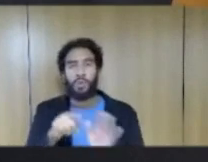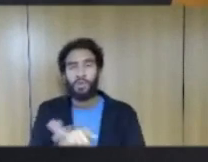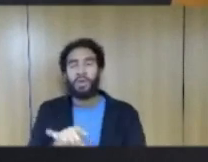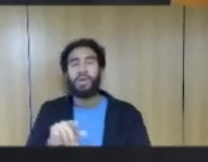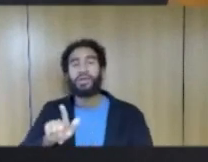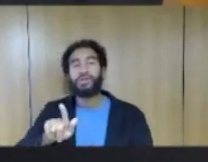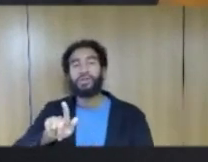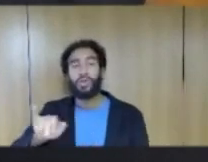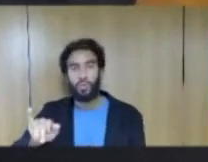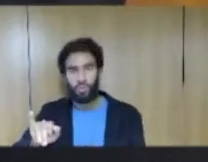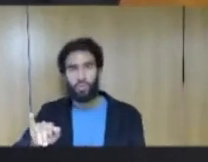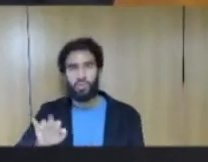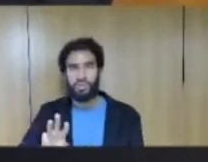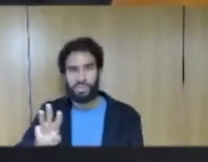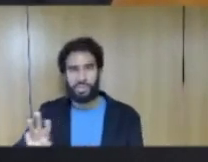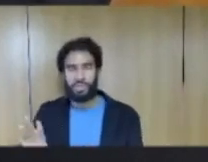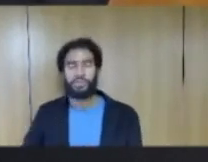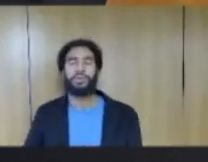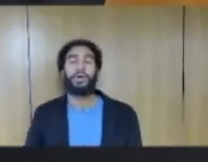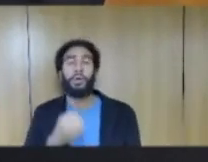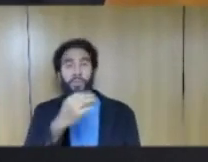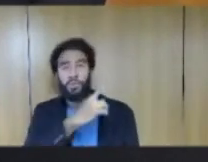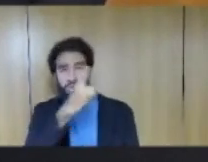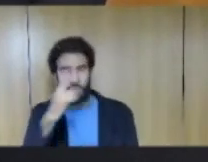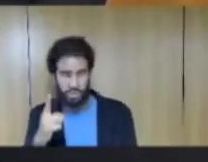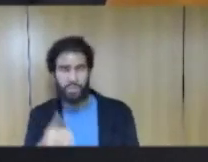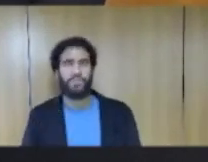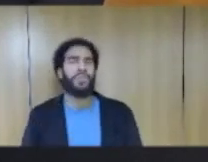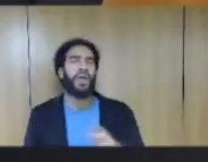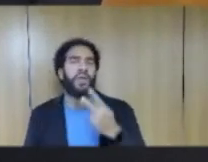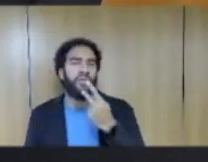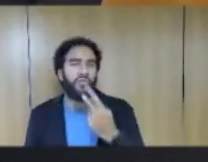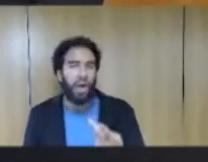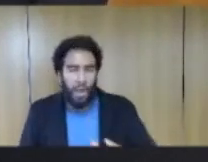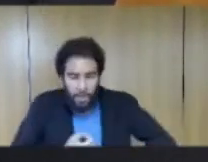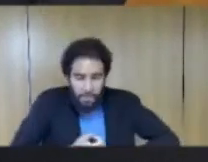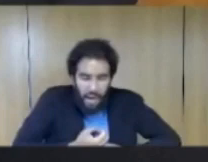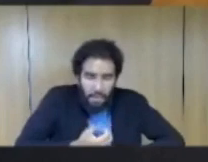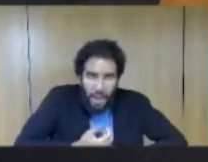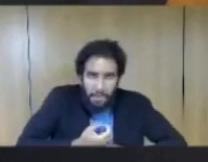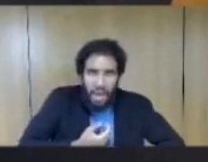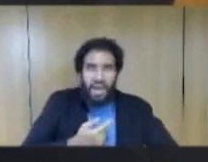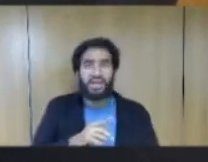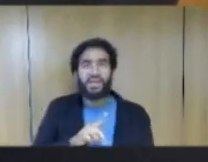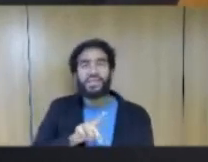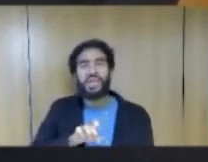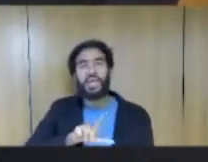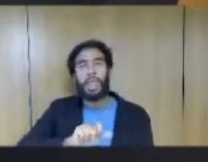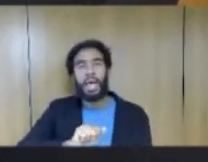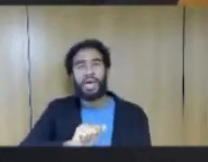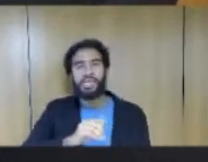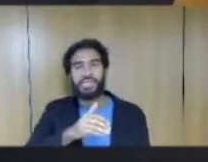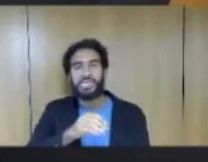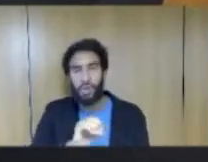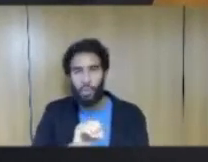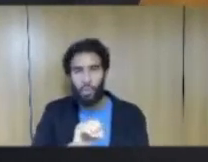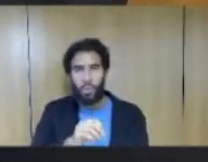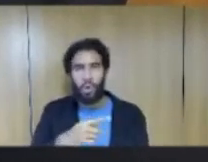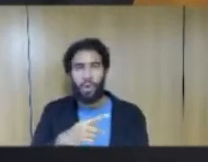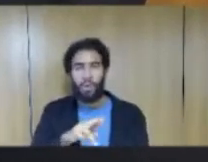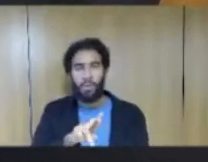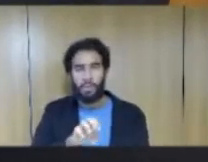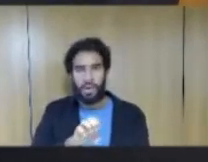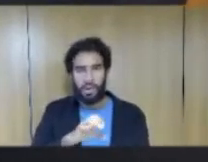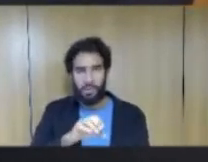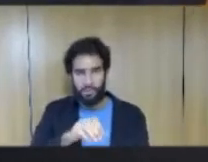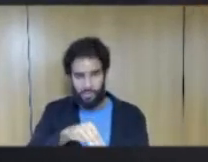Bom dia Ministro Bom dia a todos quando a gente fala da delação premiada se pressupõe então que a pessoa que fechou